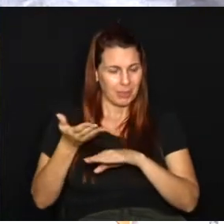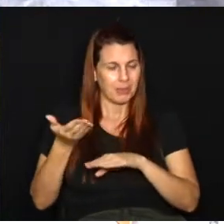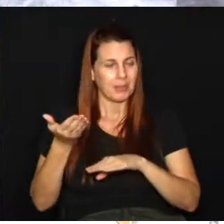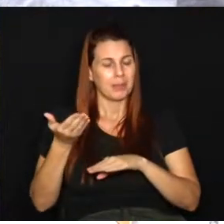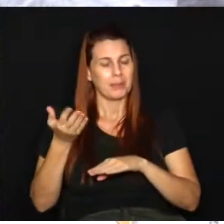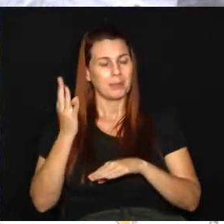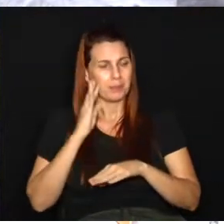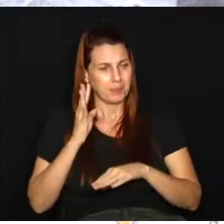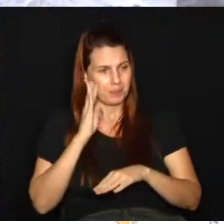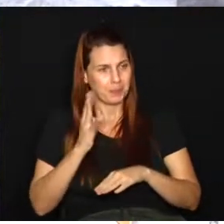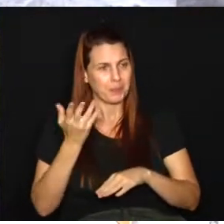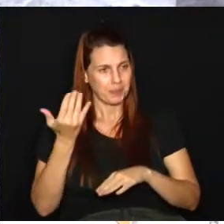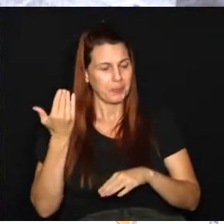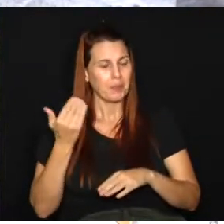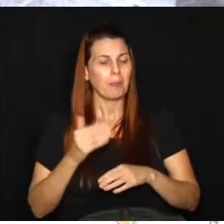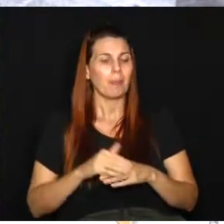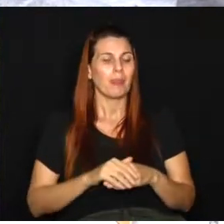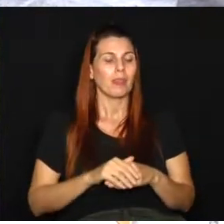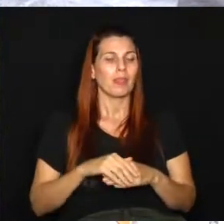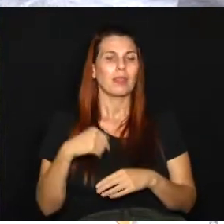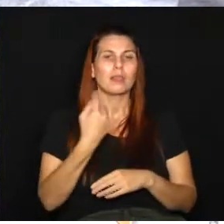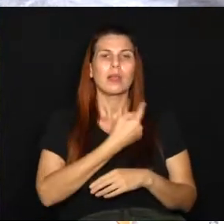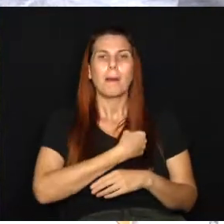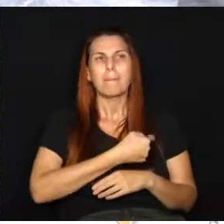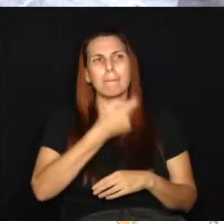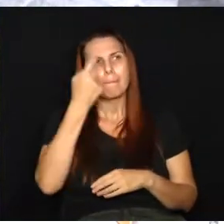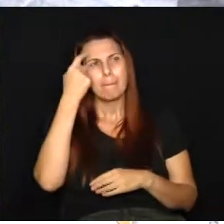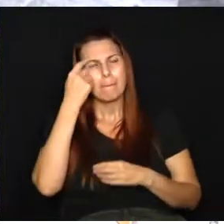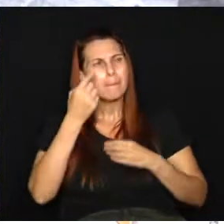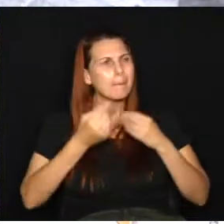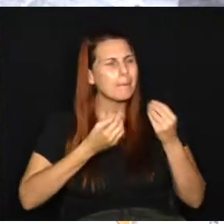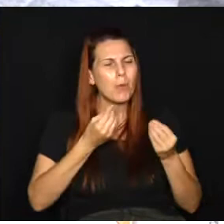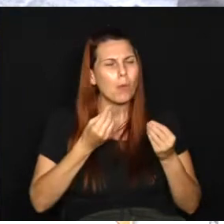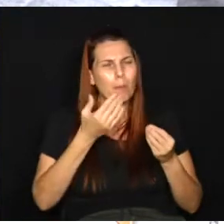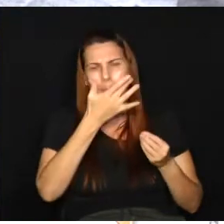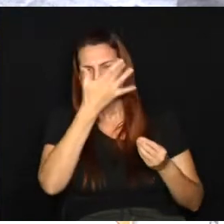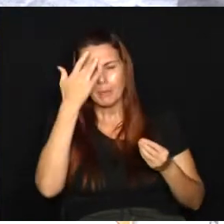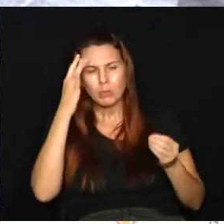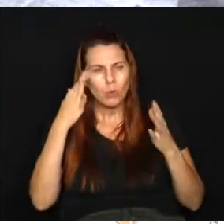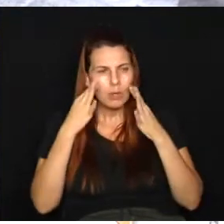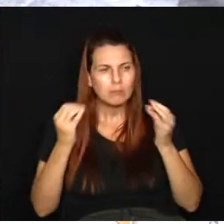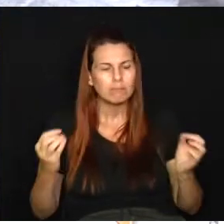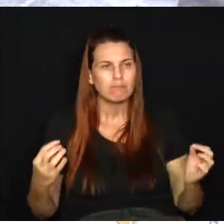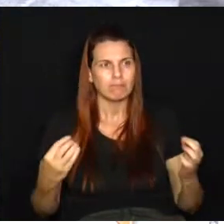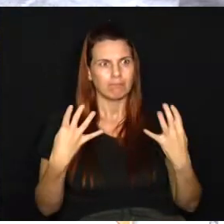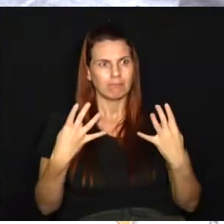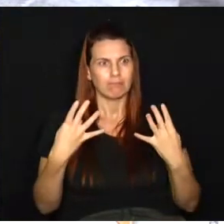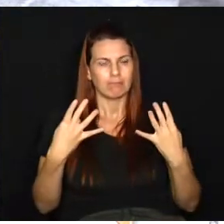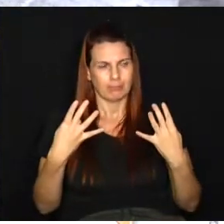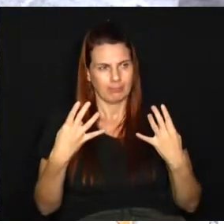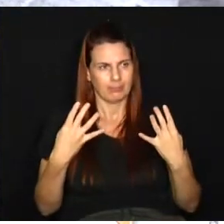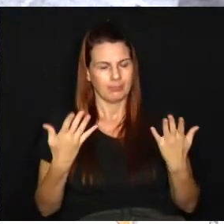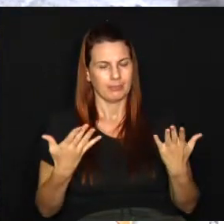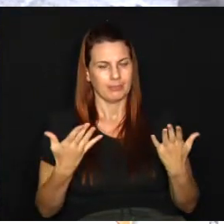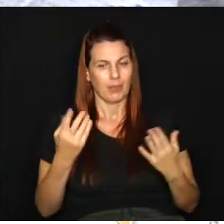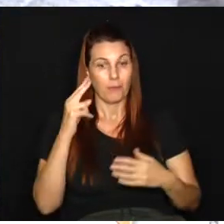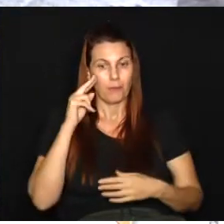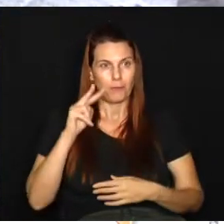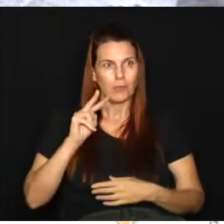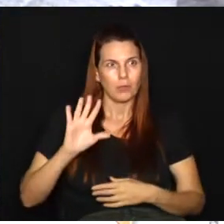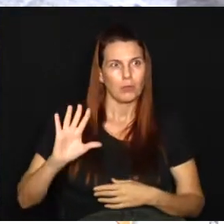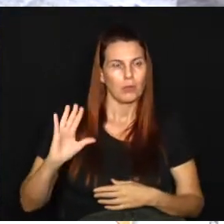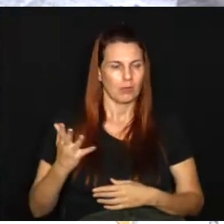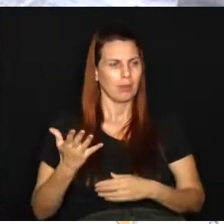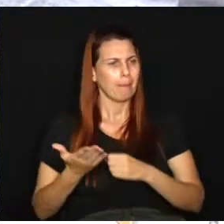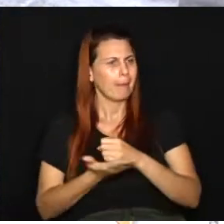legal. E pensando também como que a gente chama a atenção do Estado para essas pautas que são tão